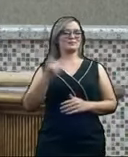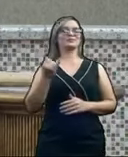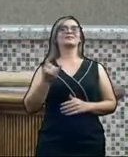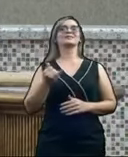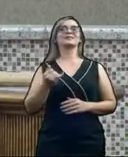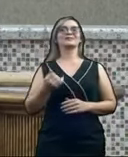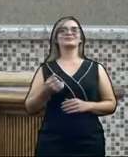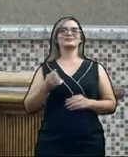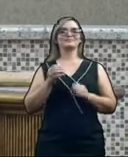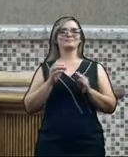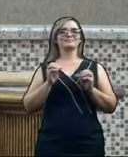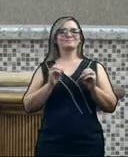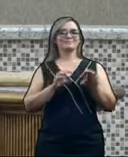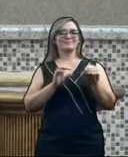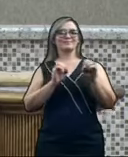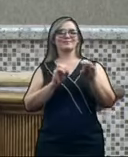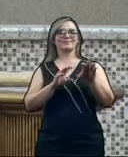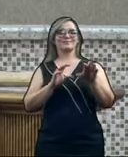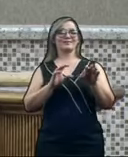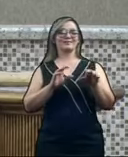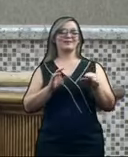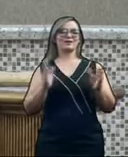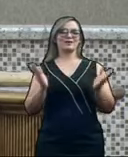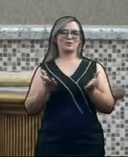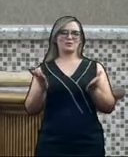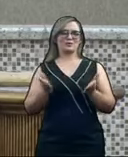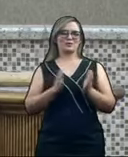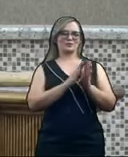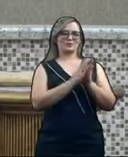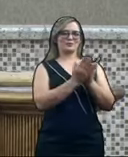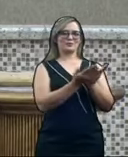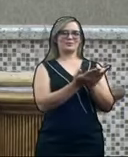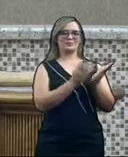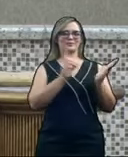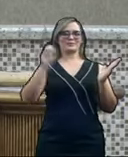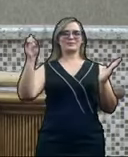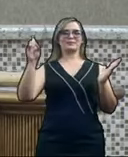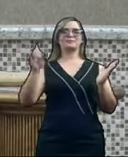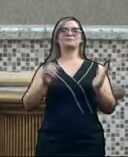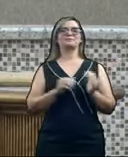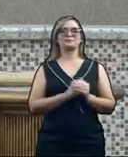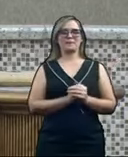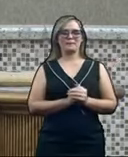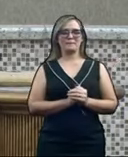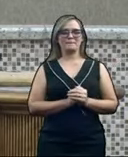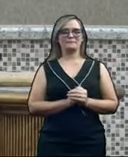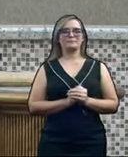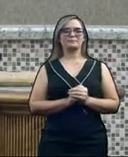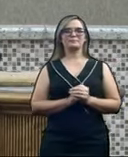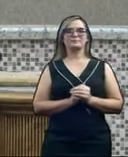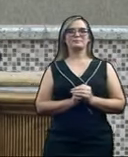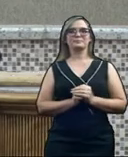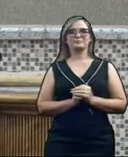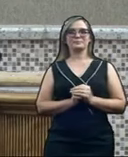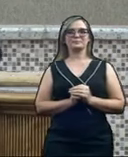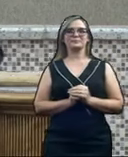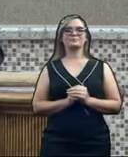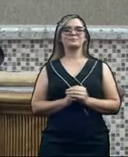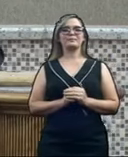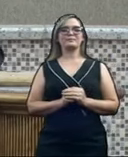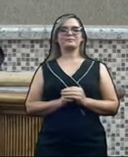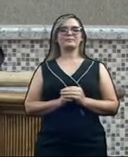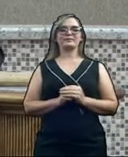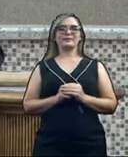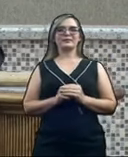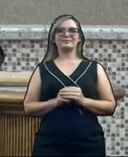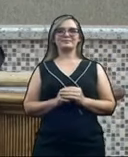de falar com vocês aqui nesta noite gostei de convidar as de qualquer outra providência para